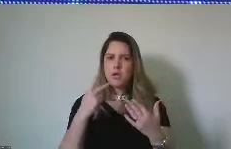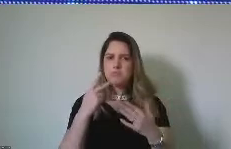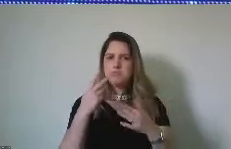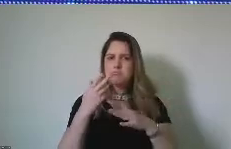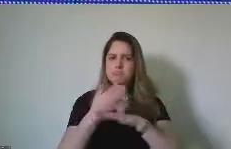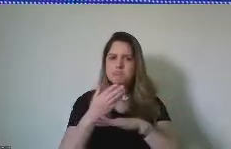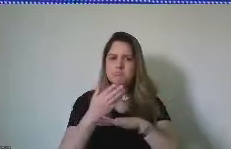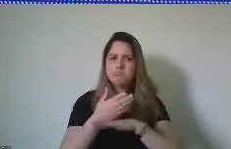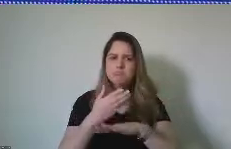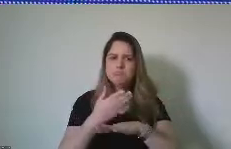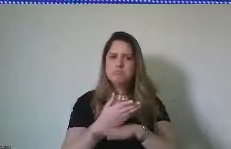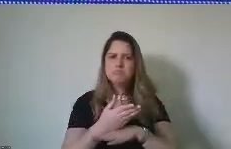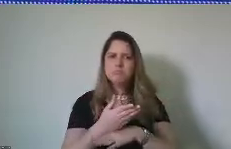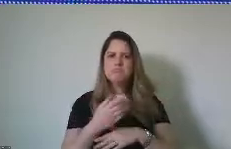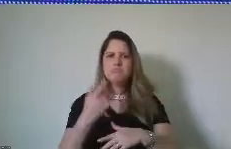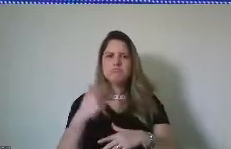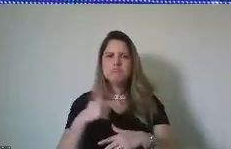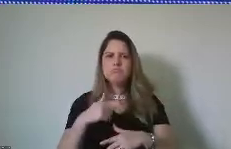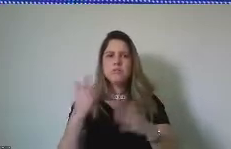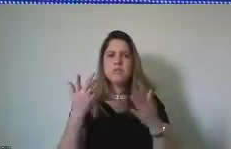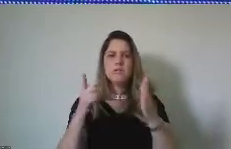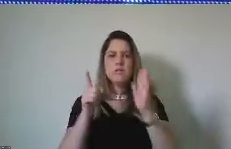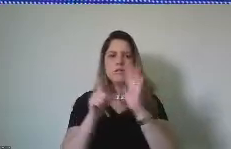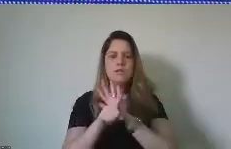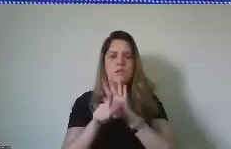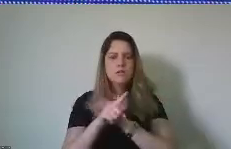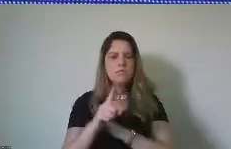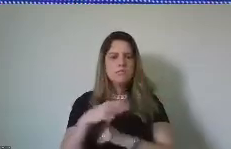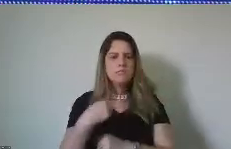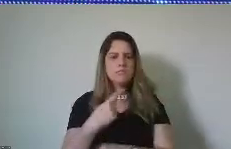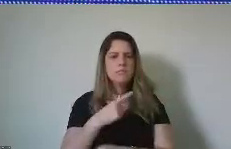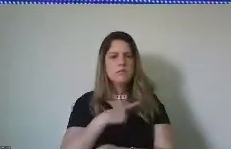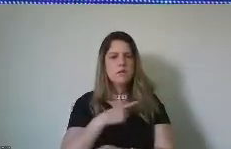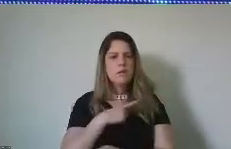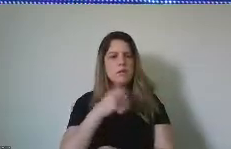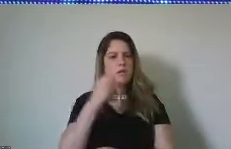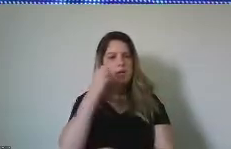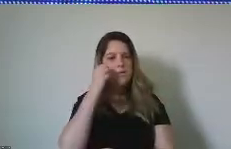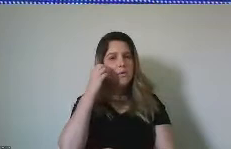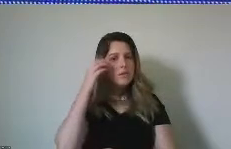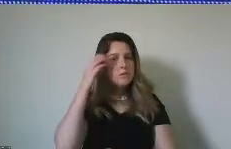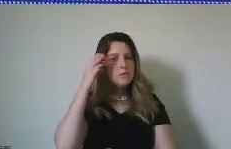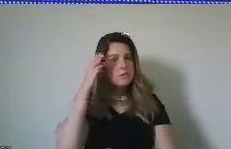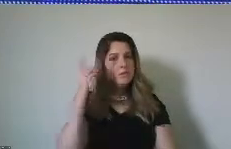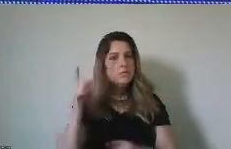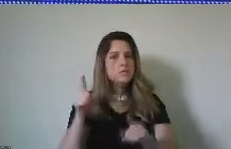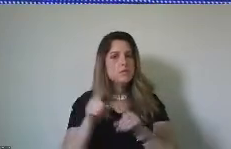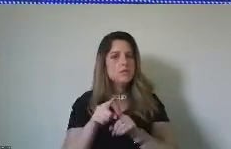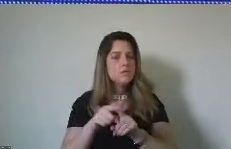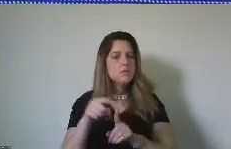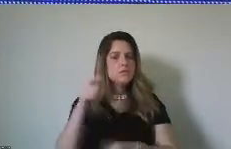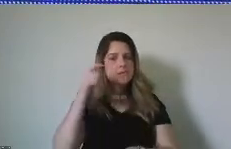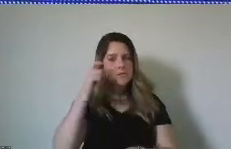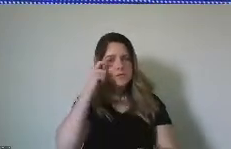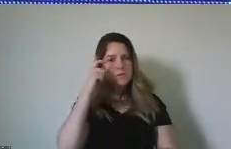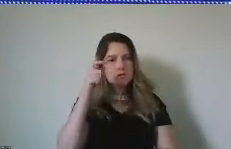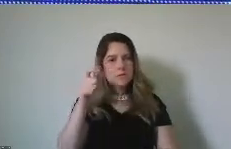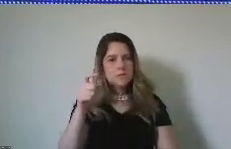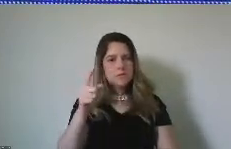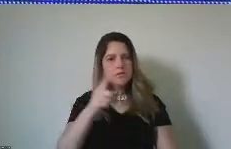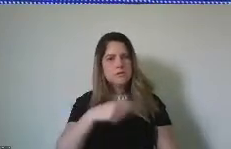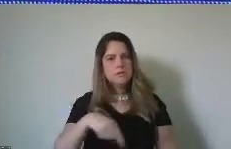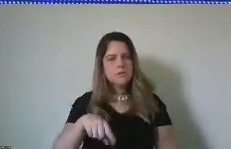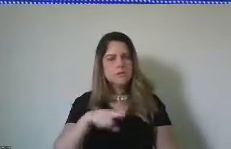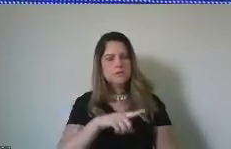deveria perguntar para Eletrobras a gente não tem nenhum conhecimento dos interesses da Eletrobras é um acionista